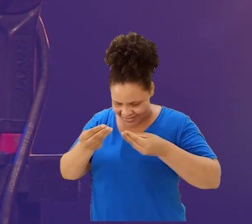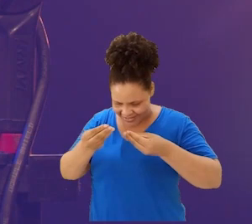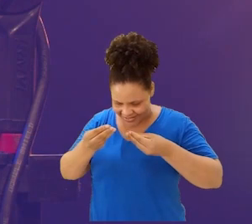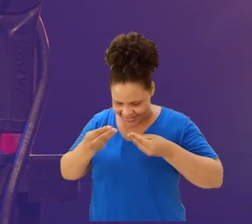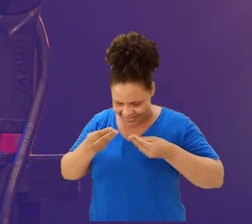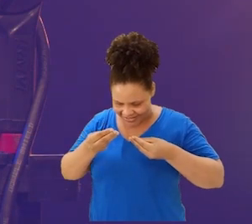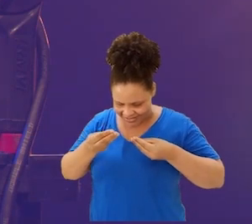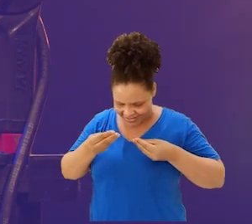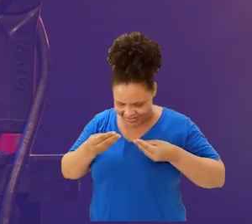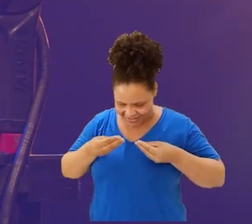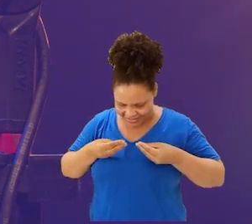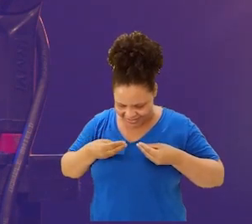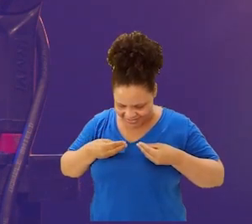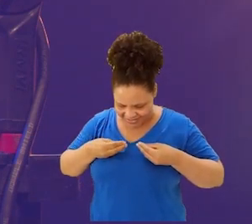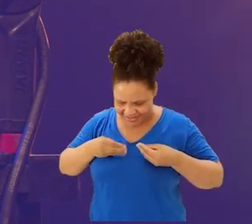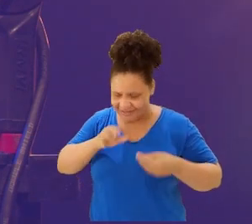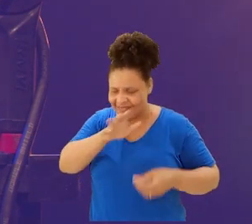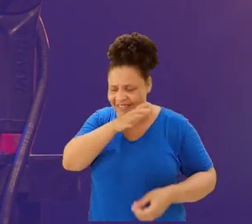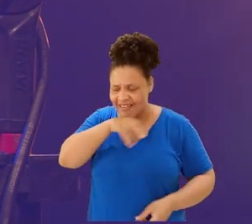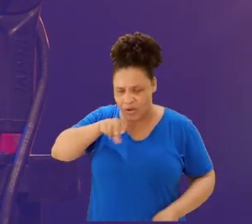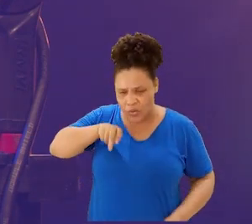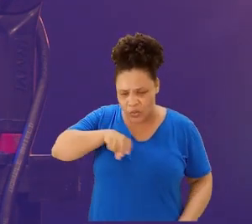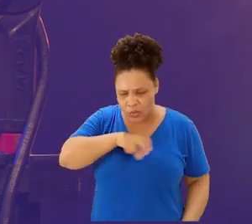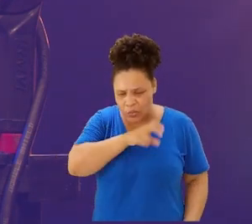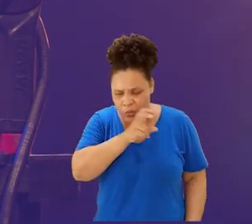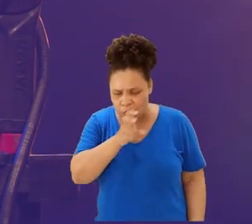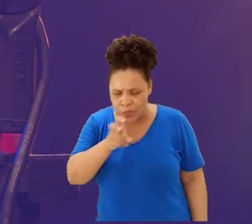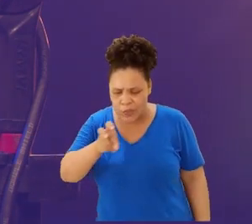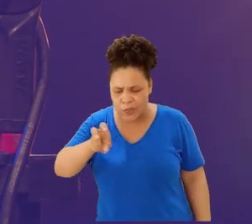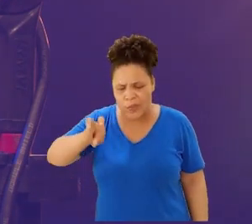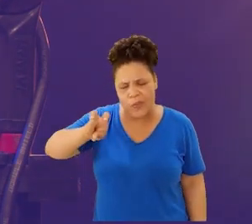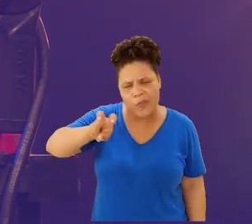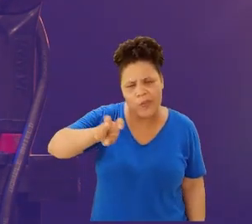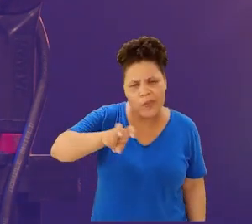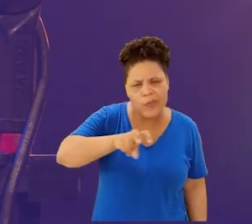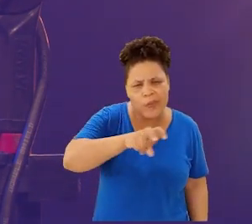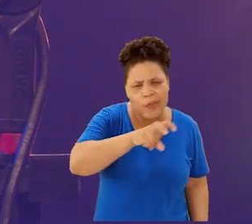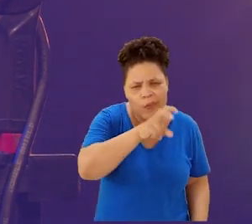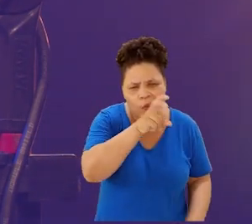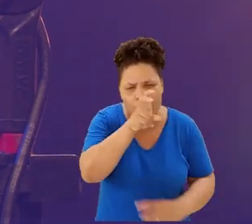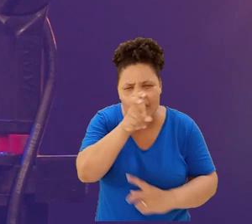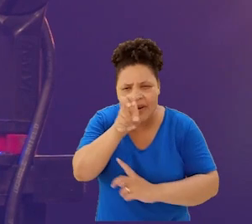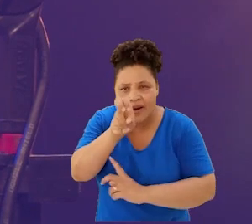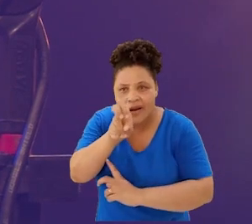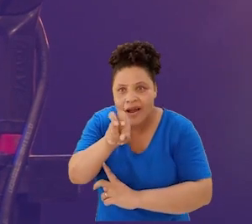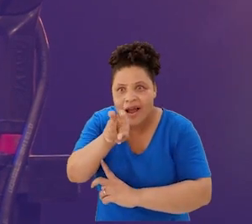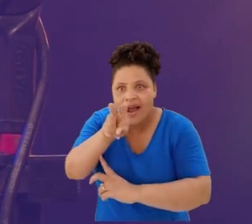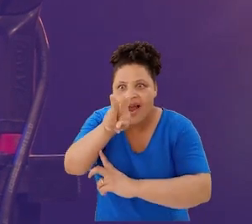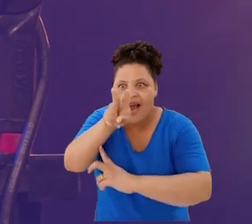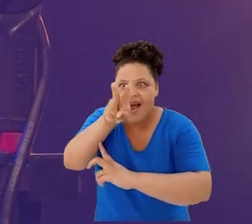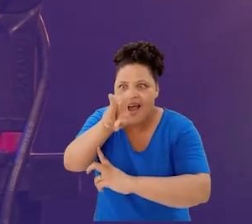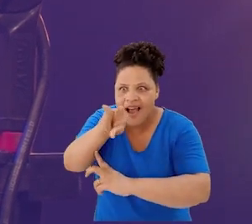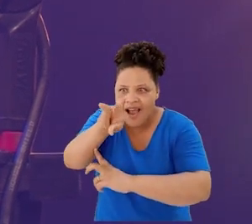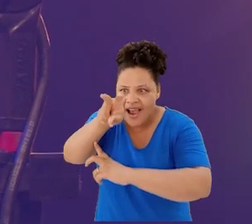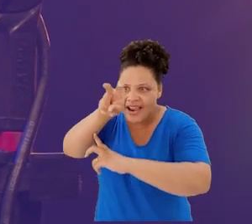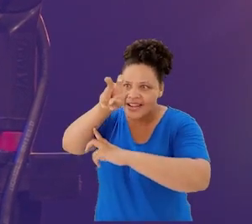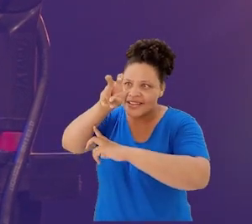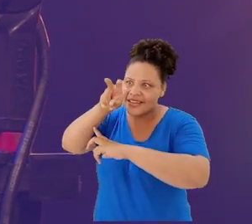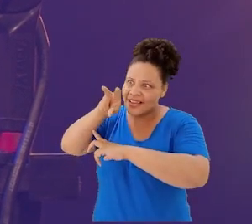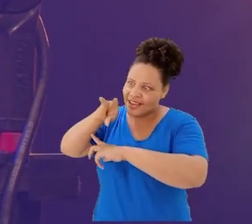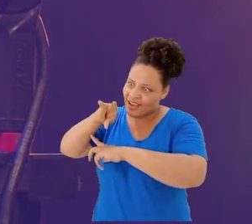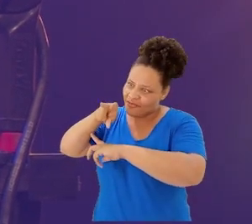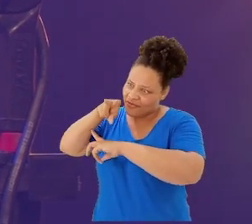rastejo da serpente ter olhos d'água